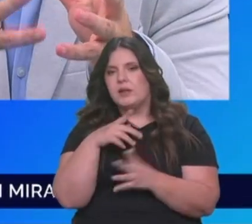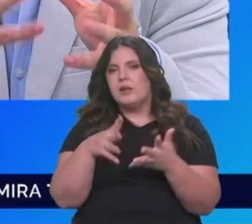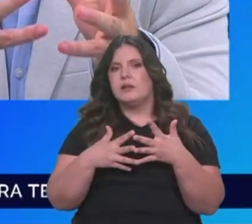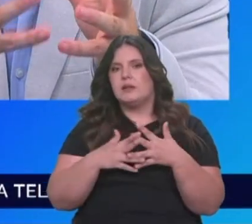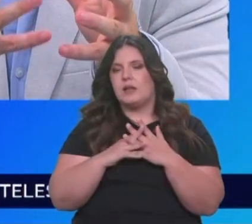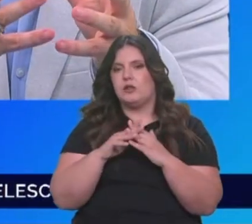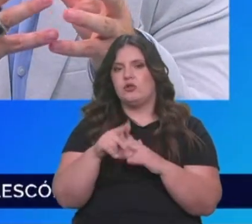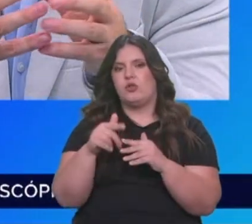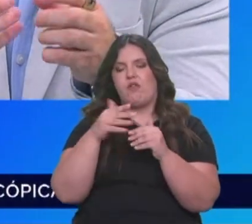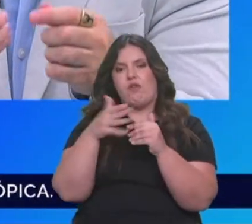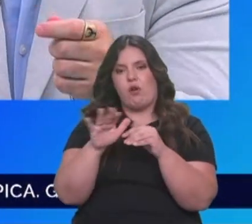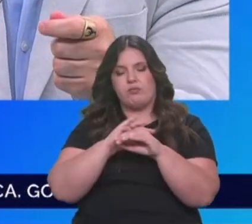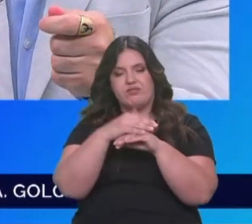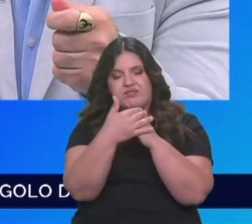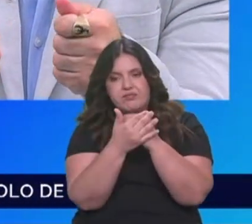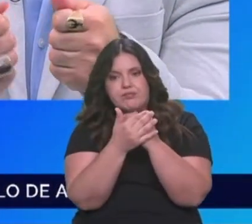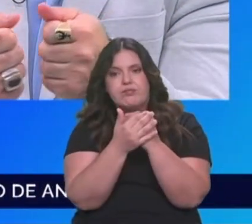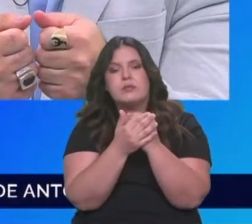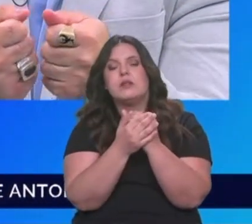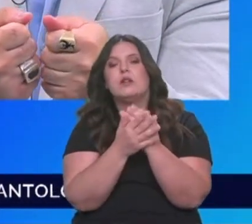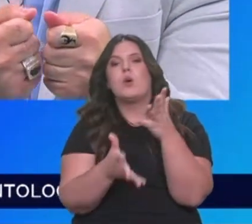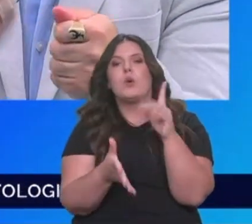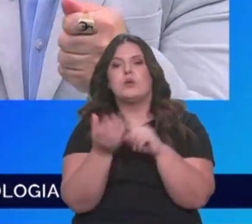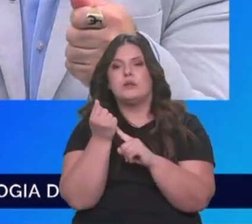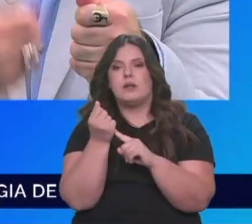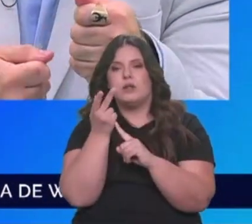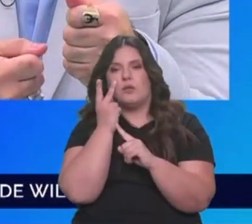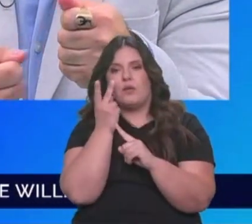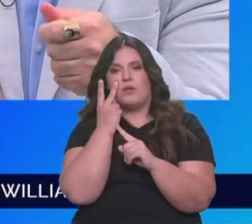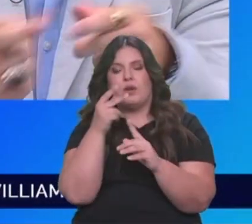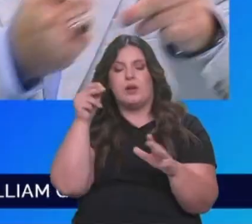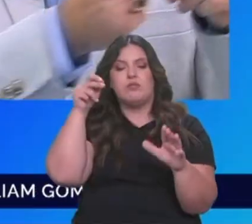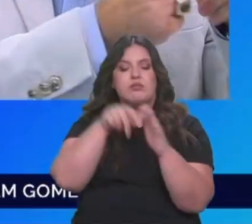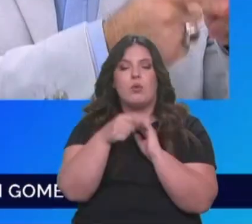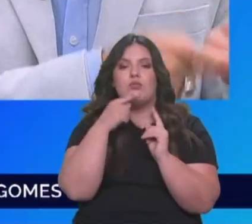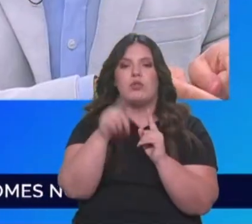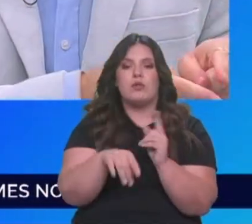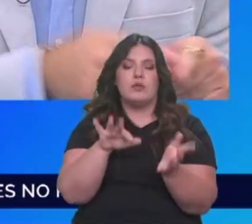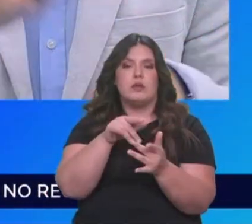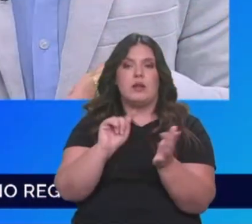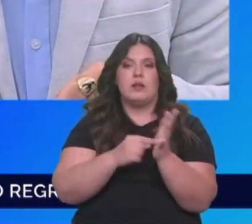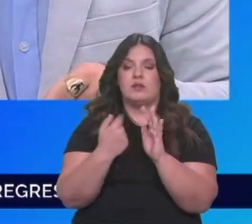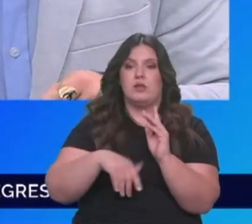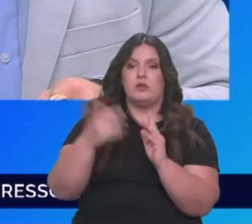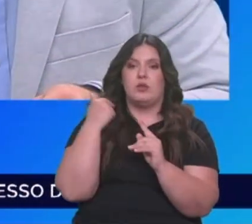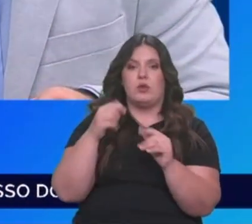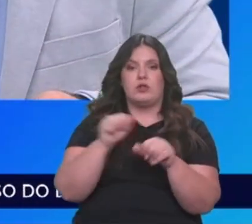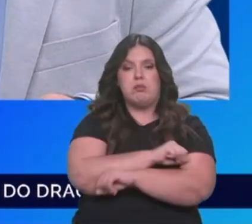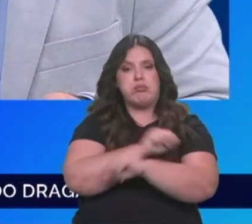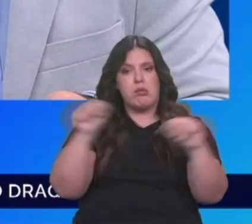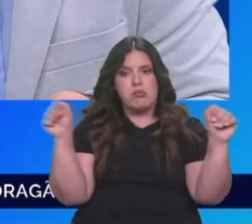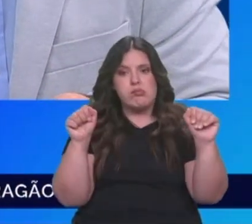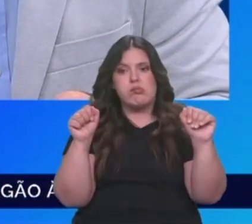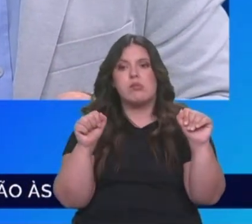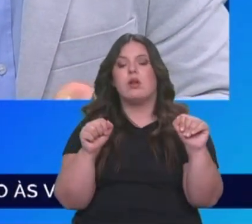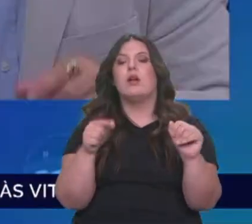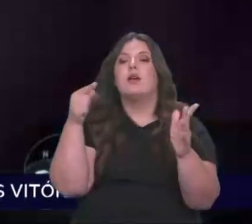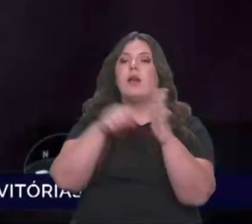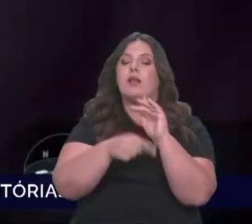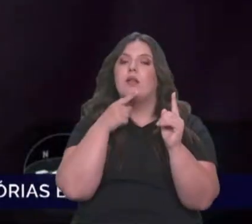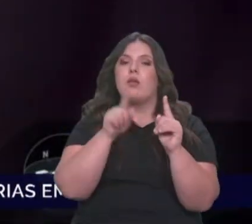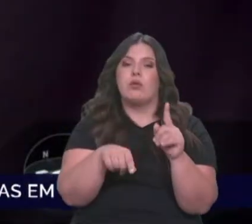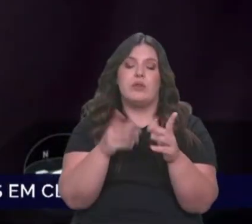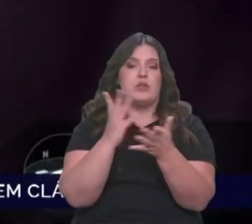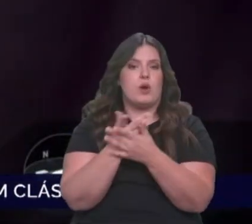estrutura exterior da Starship ia conseguir sobreviver à reentrada na atmosfera. Em testes anteriores, ele explodiu nesta reentrada e não